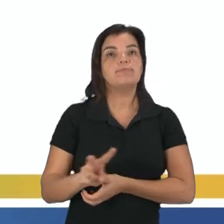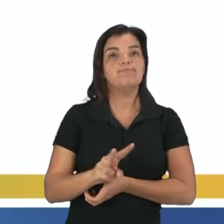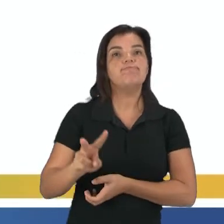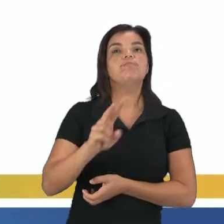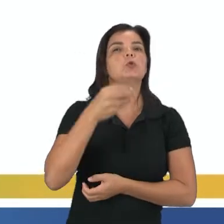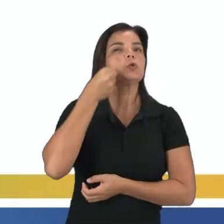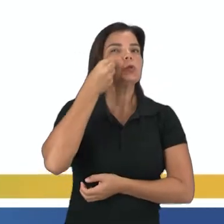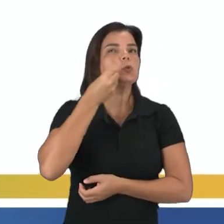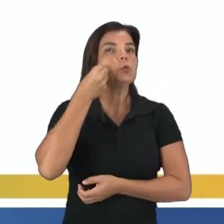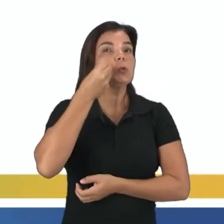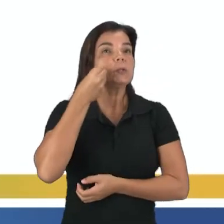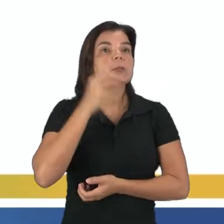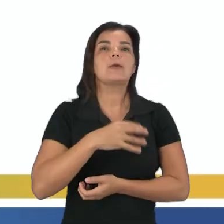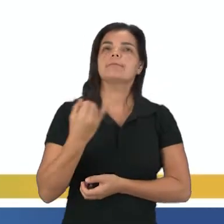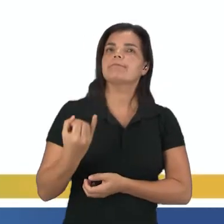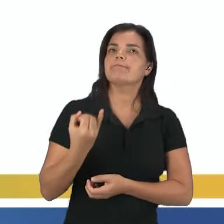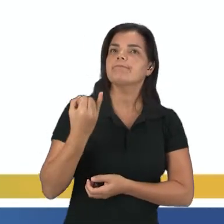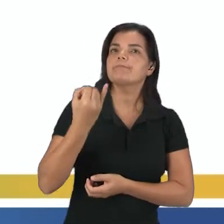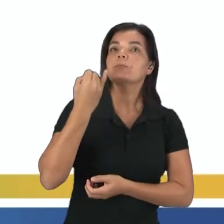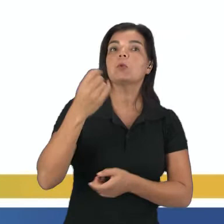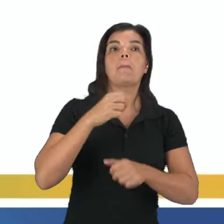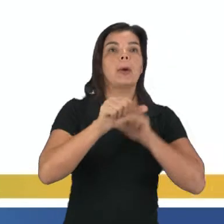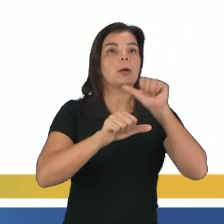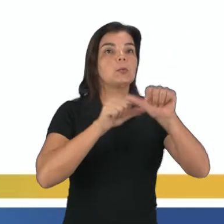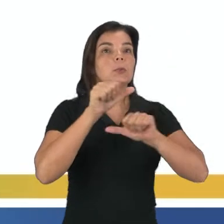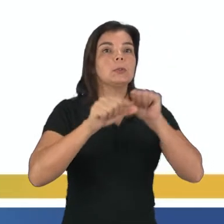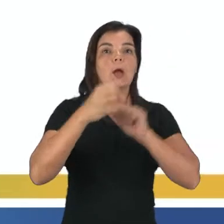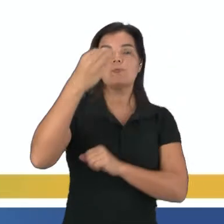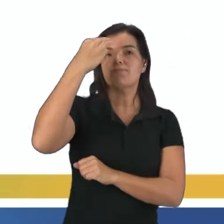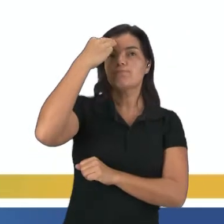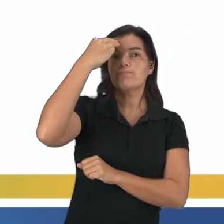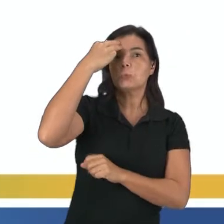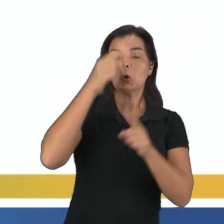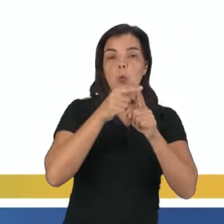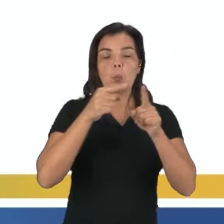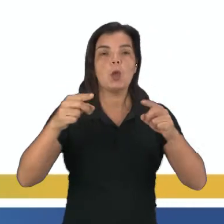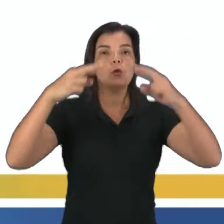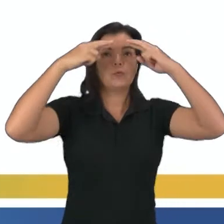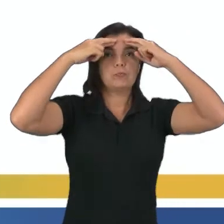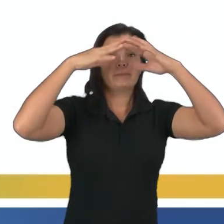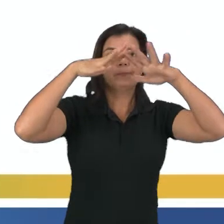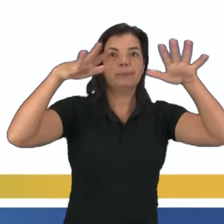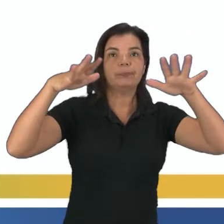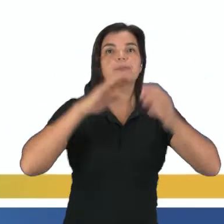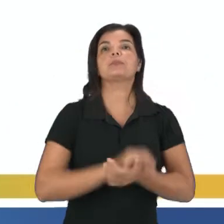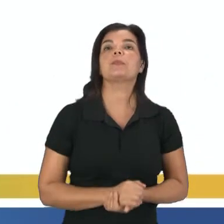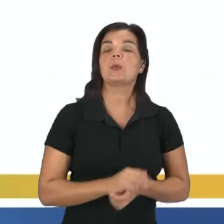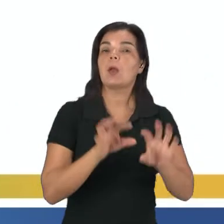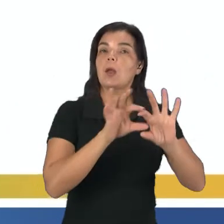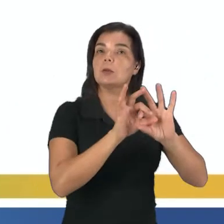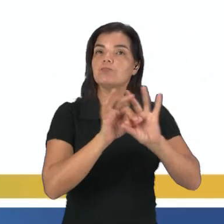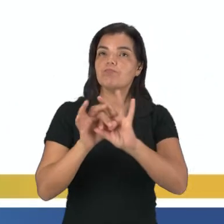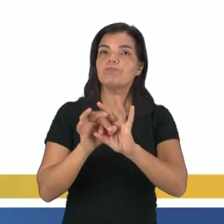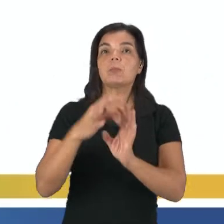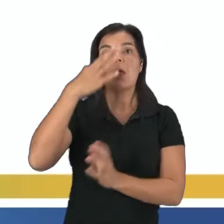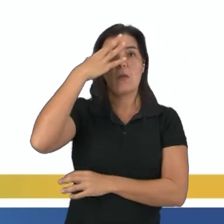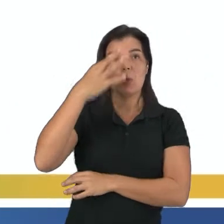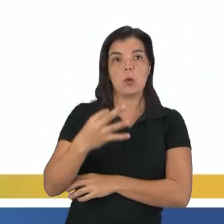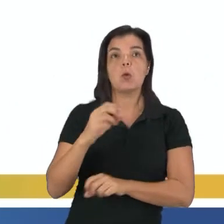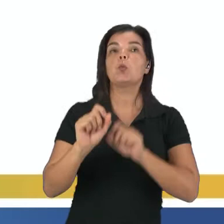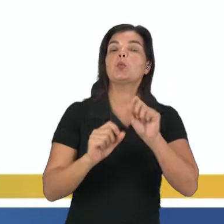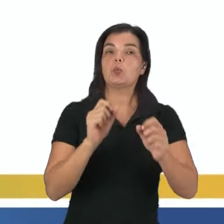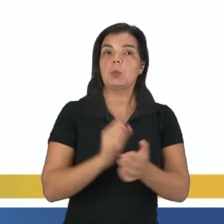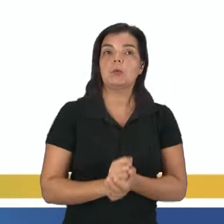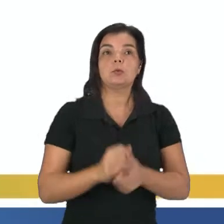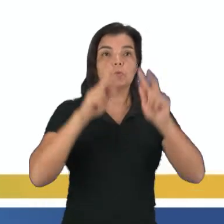da experiência foram essenciais para a mudança de mentalidade no período do Renascimento. Essa corrente